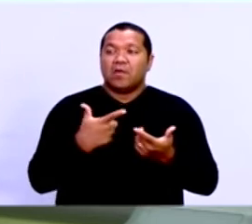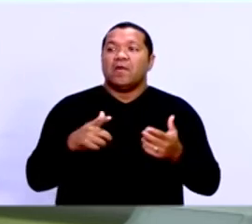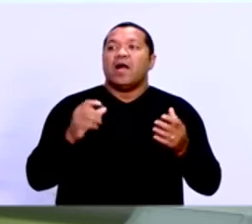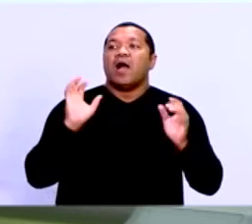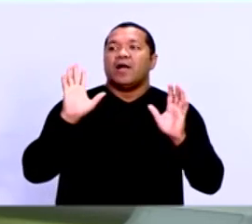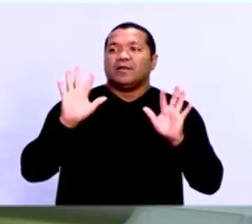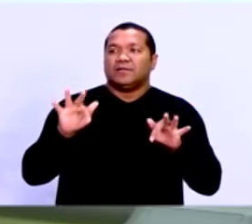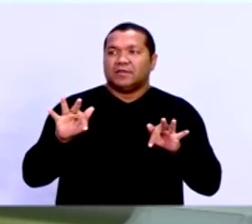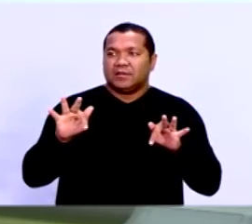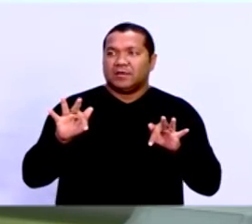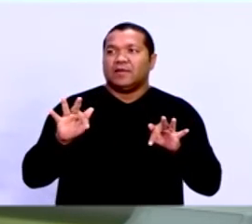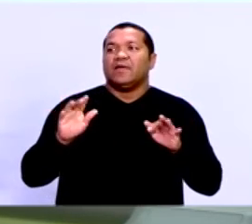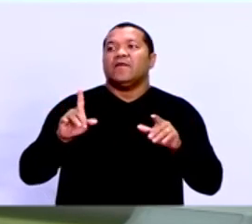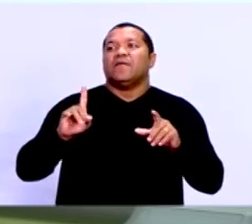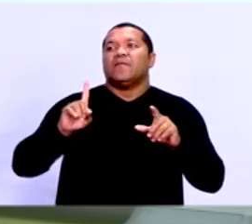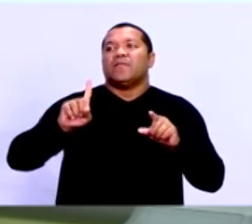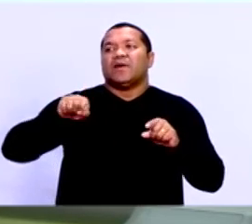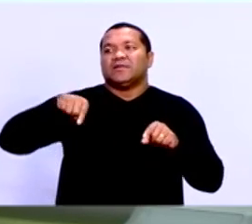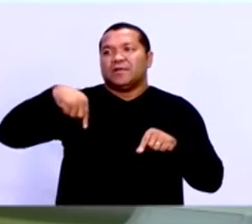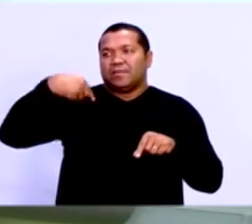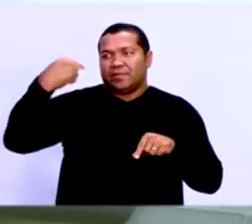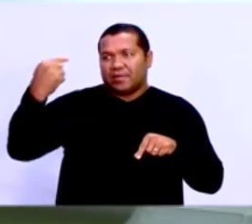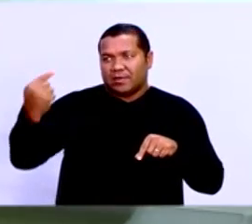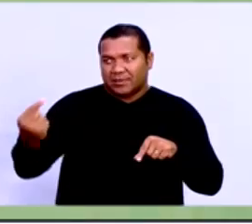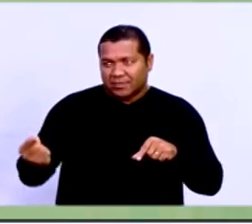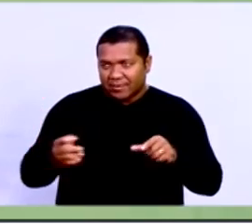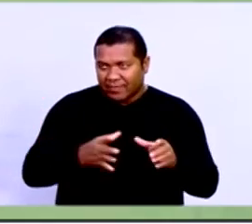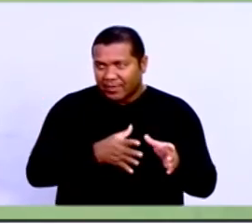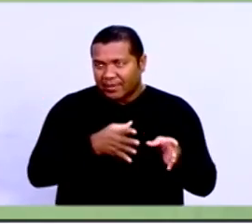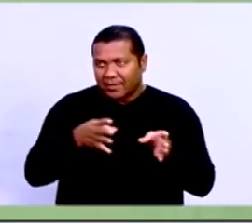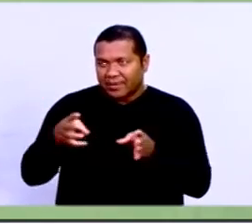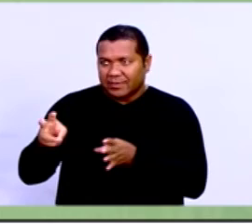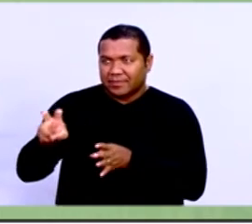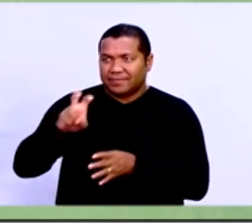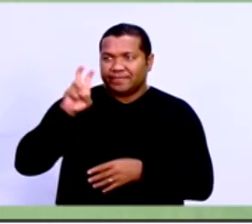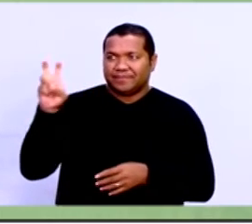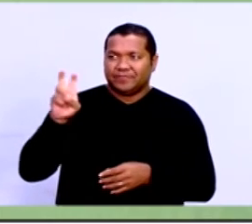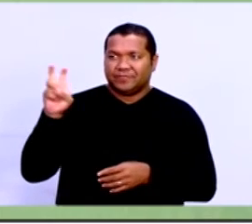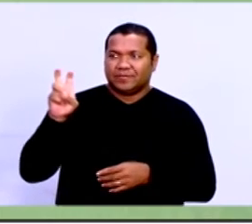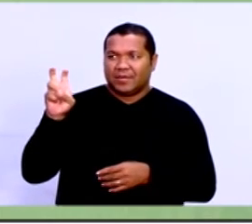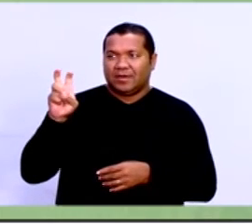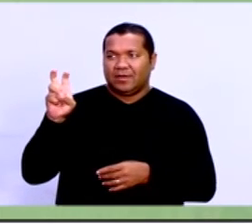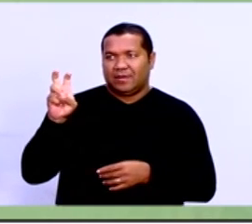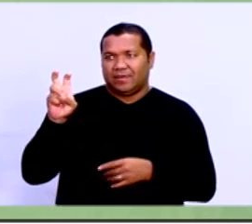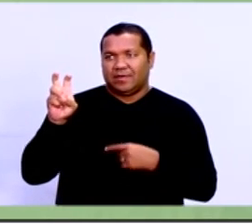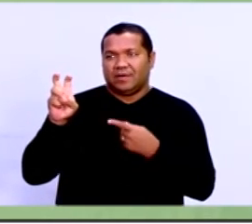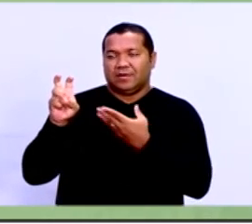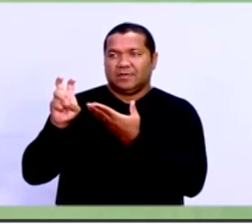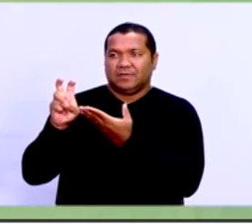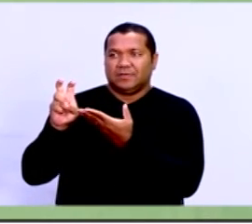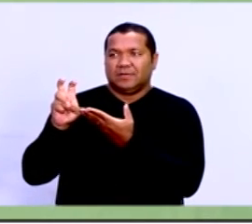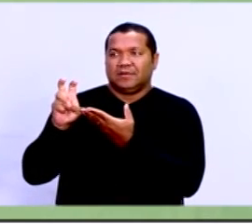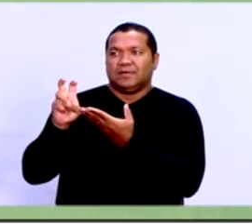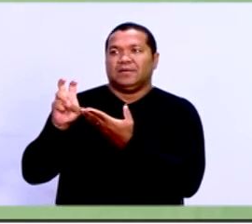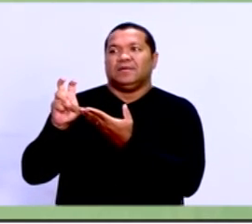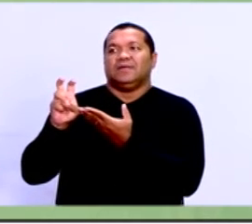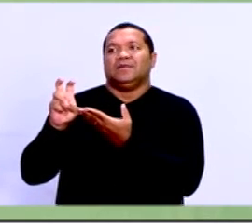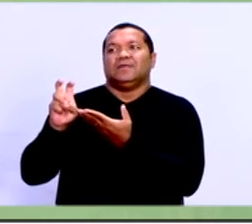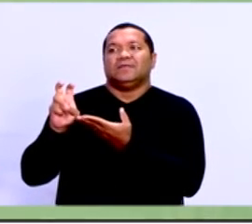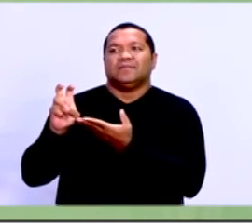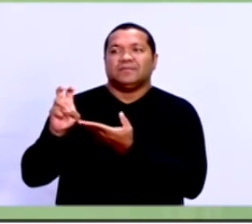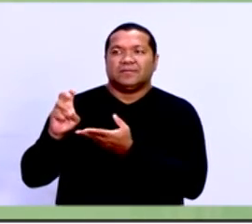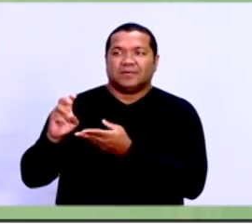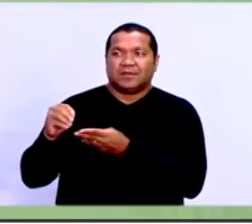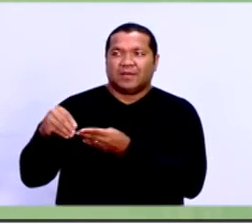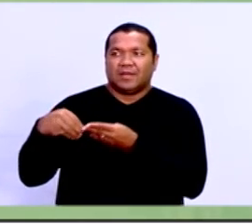pode passar para a próxima fase que é a fase a nossa quinta fase a fase de